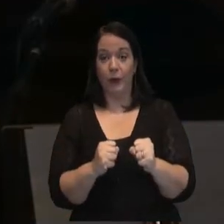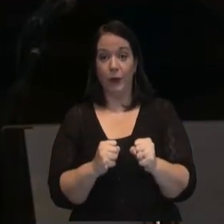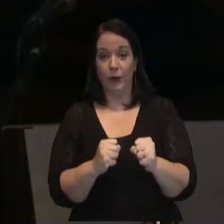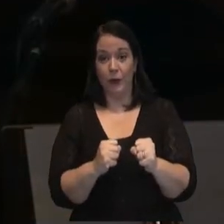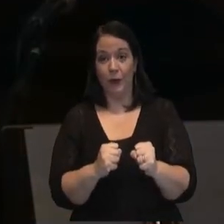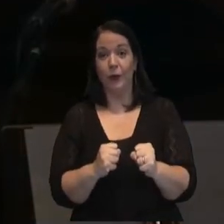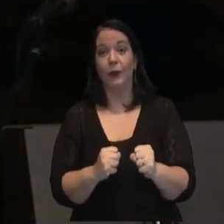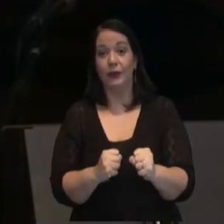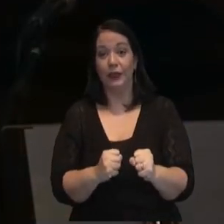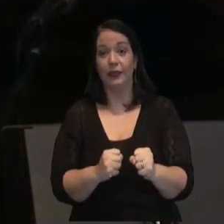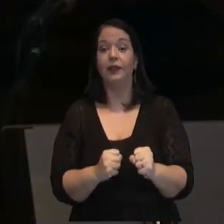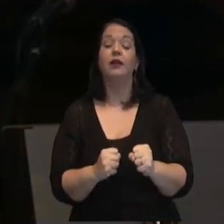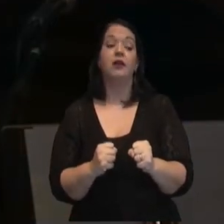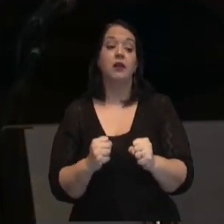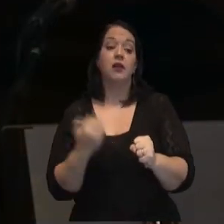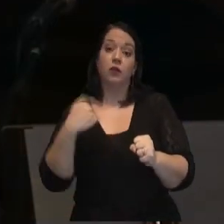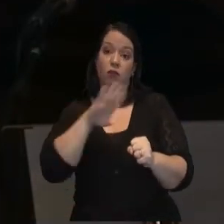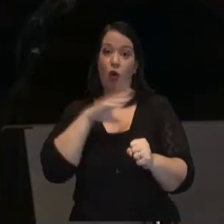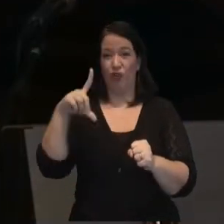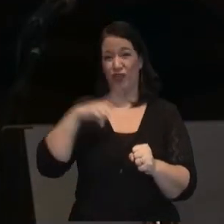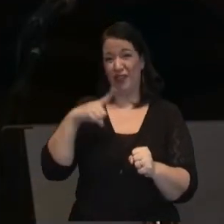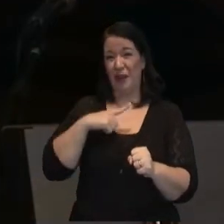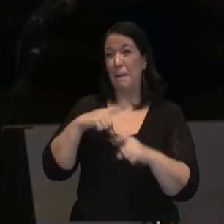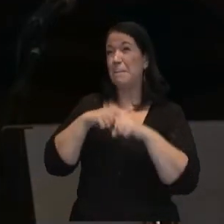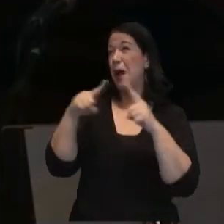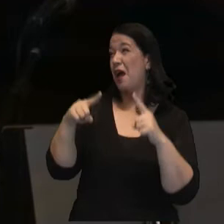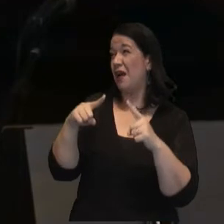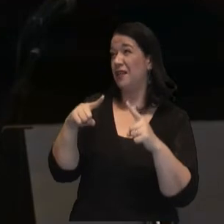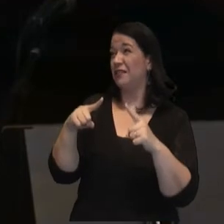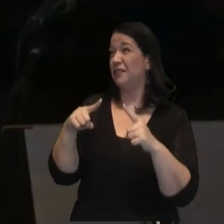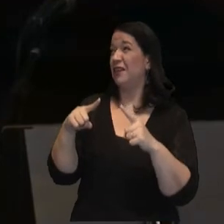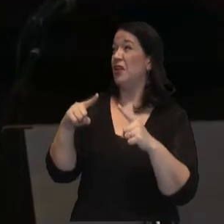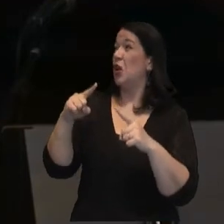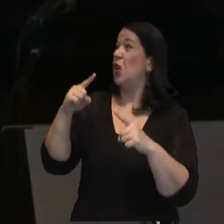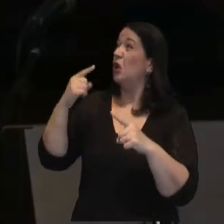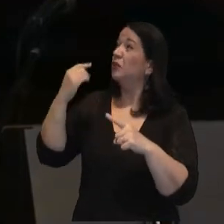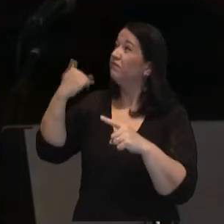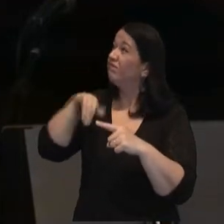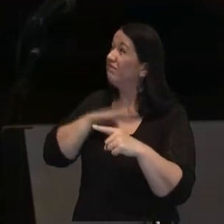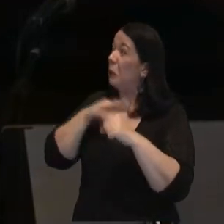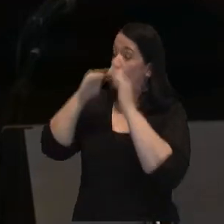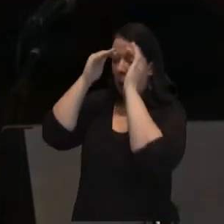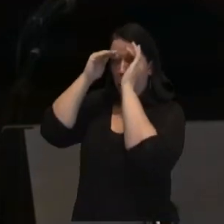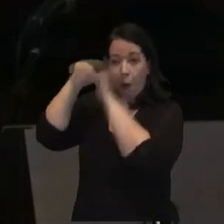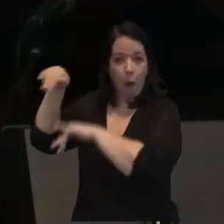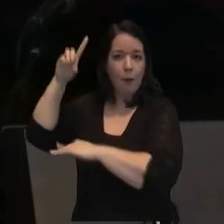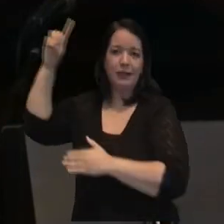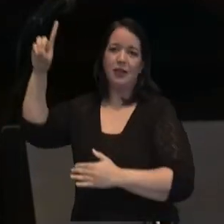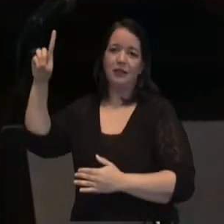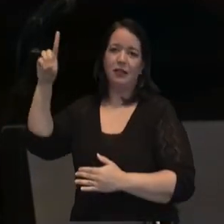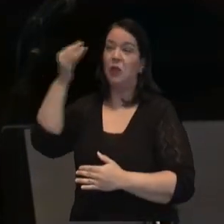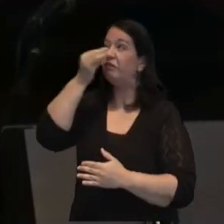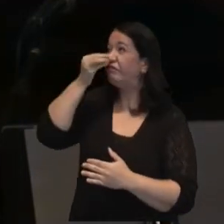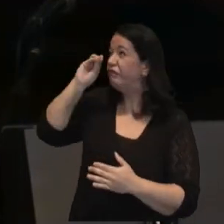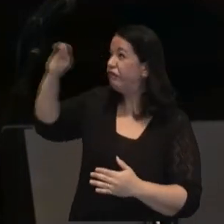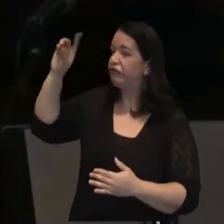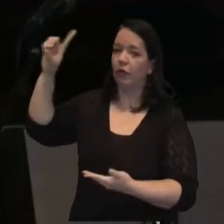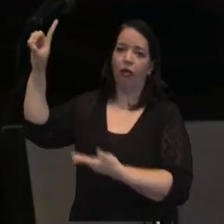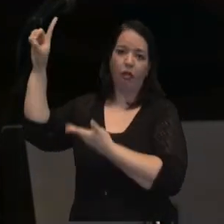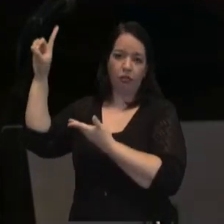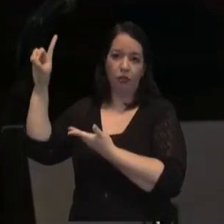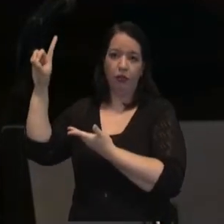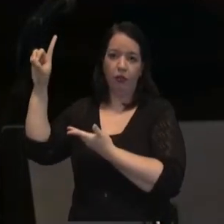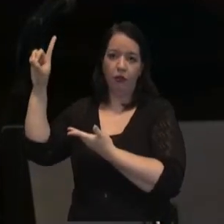sem o temor de Deus, ele se transforma em corrupção pessoal do mais baixo